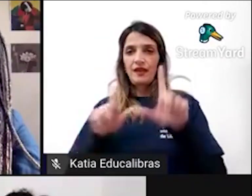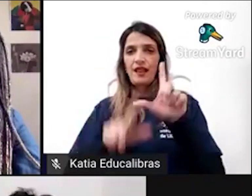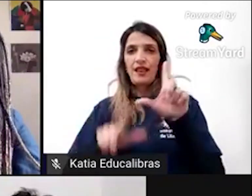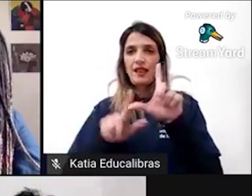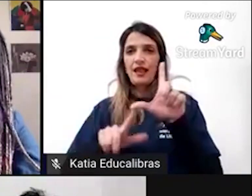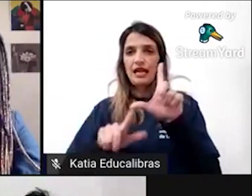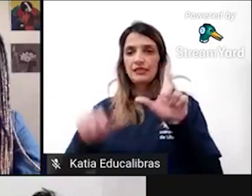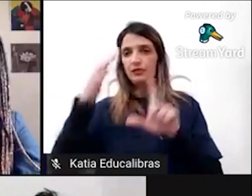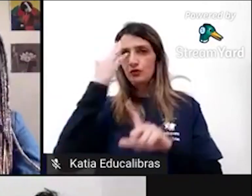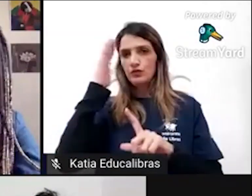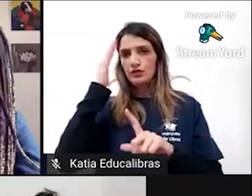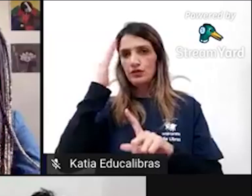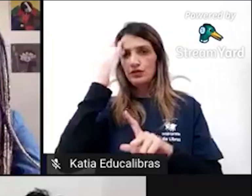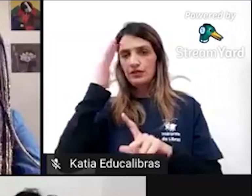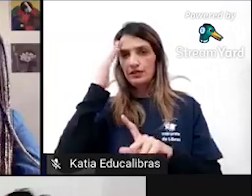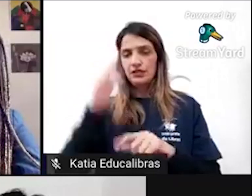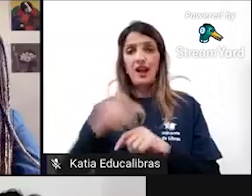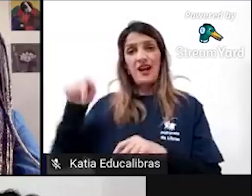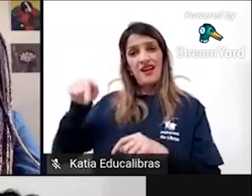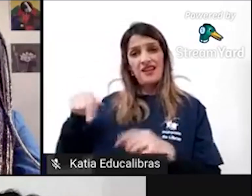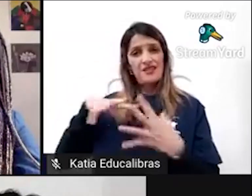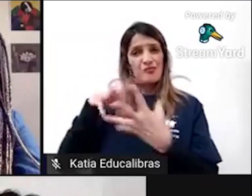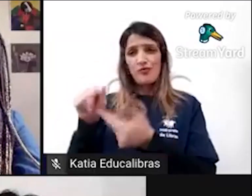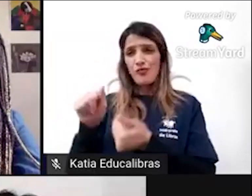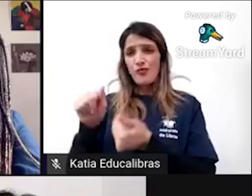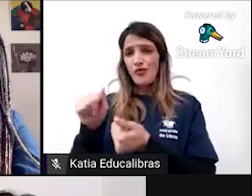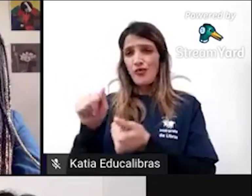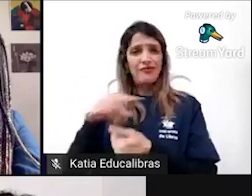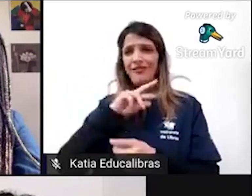não é de ninguém,